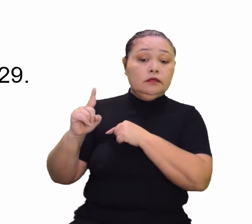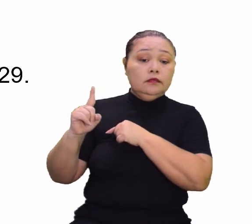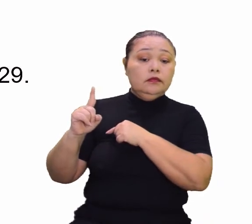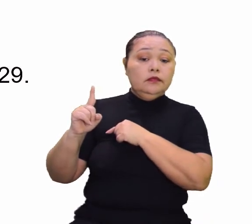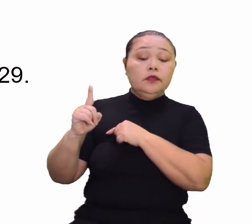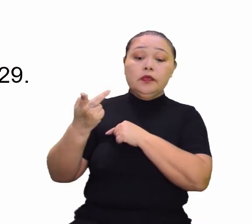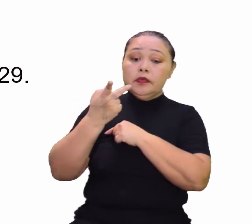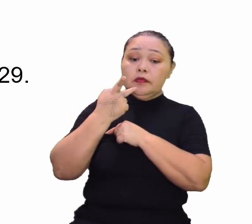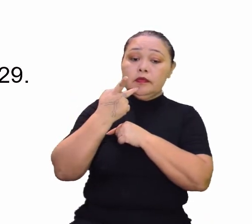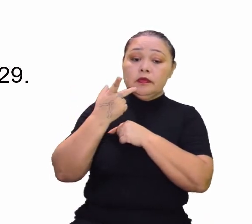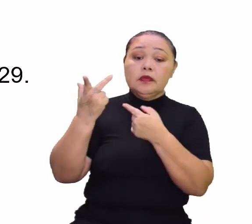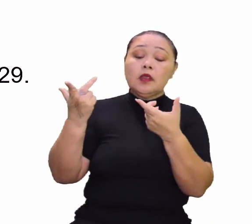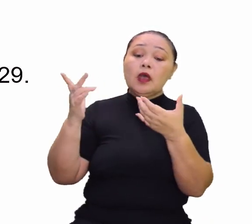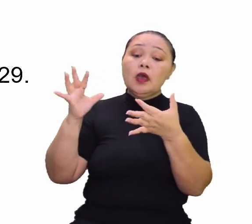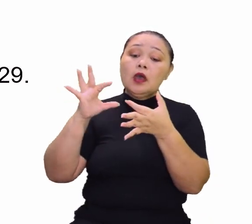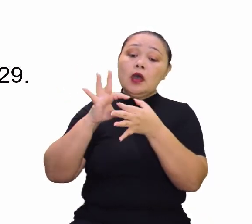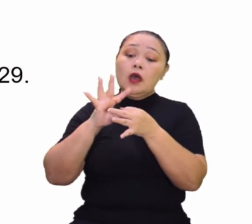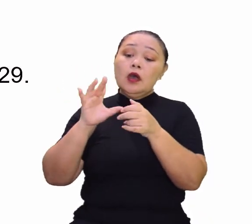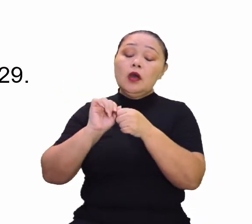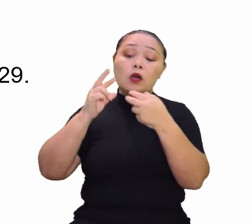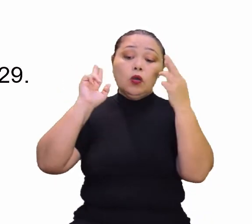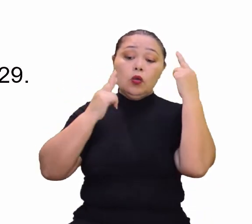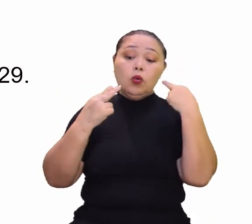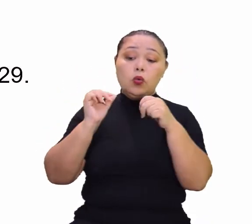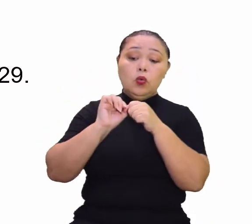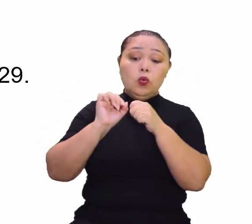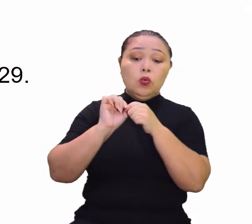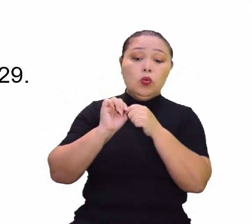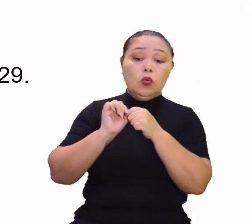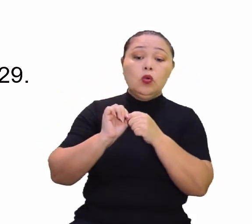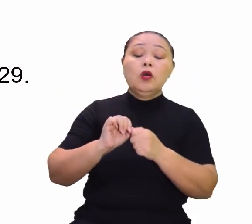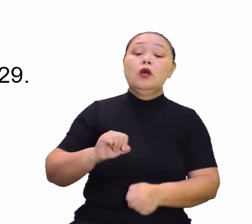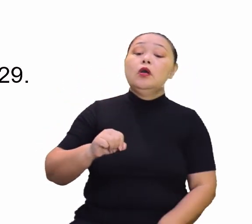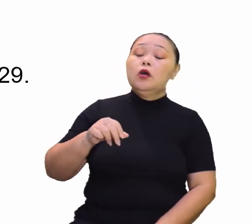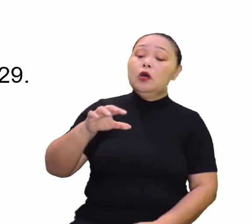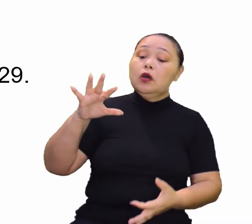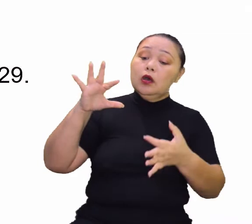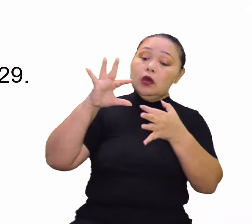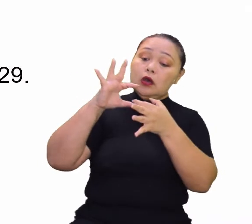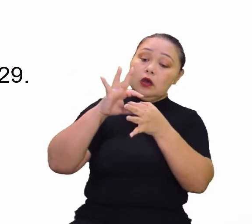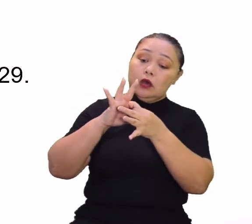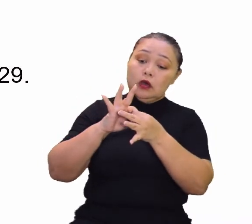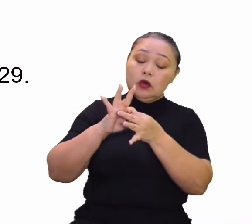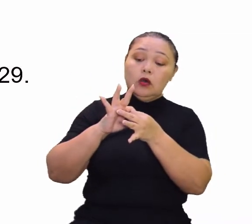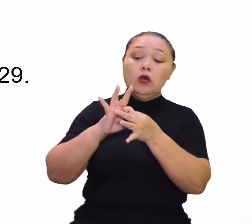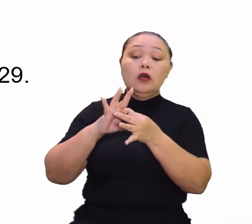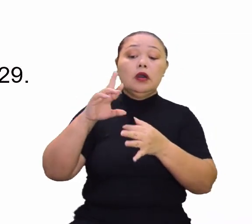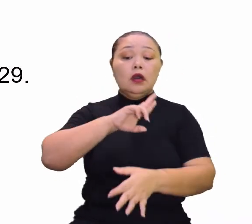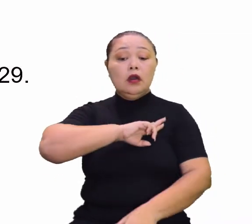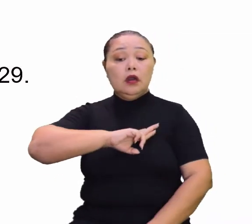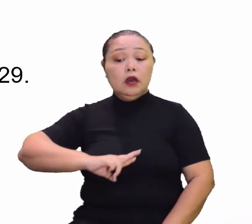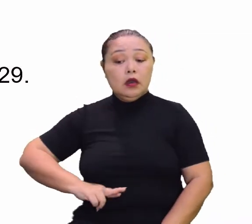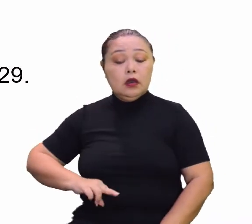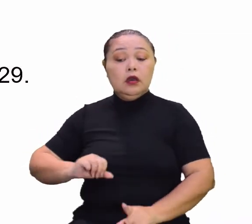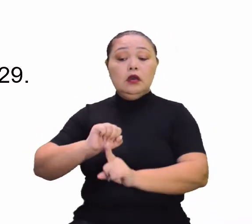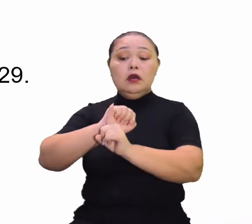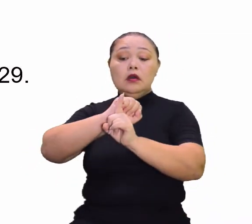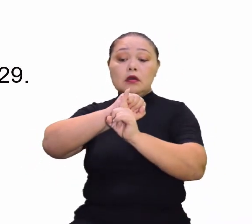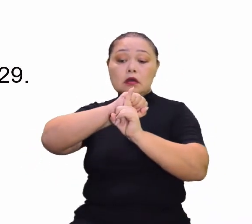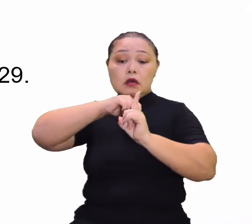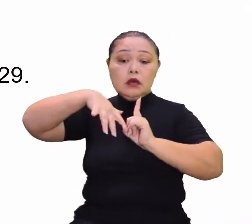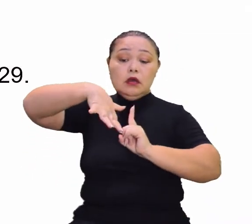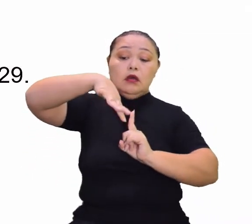E como eu falei União Soviética, é melhor falar a sigla toda, né? É. União das Repúblicas